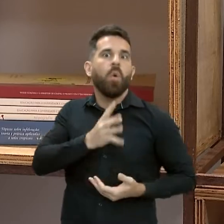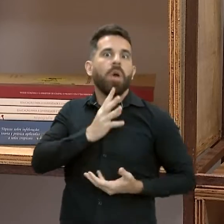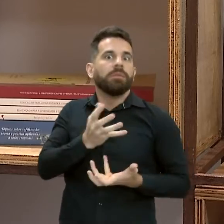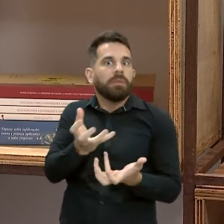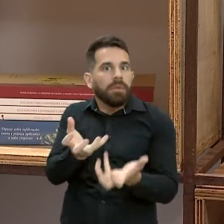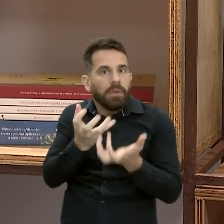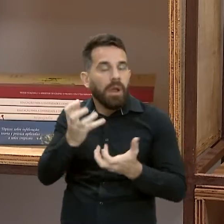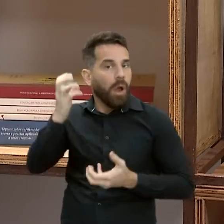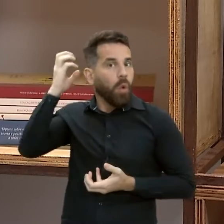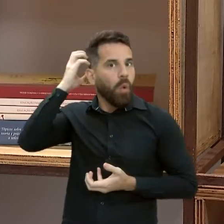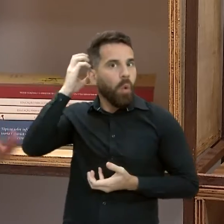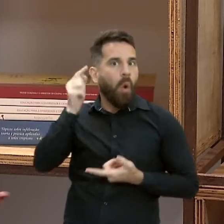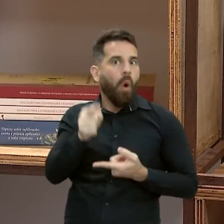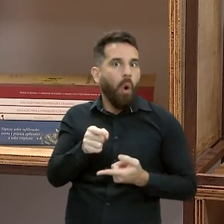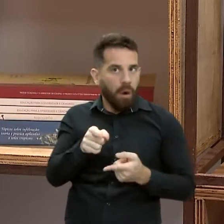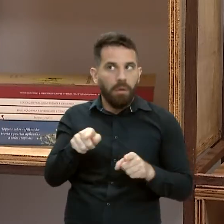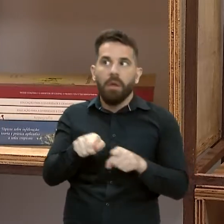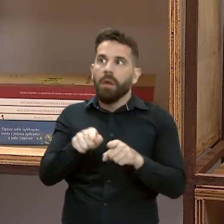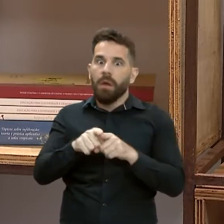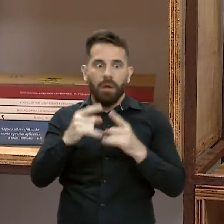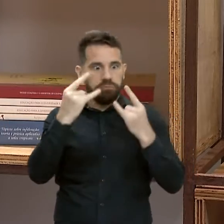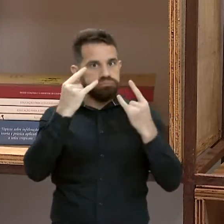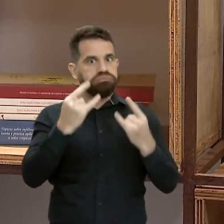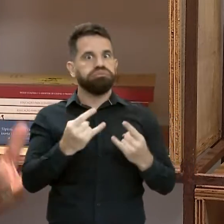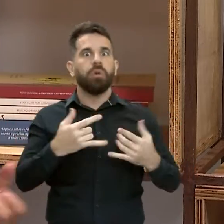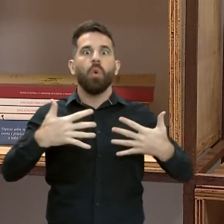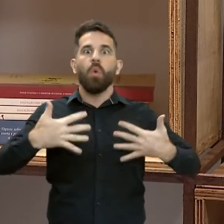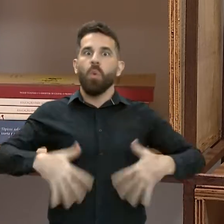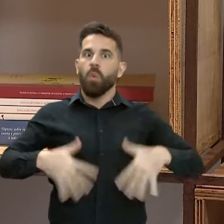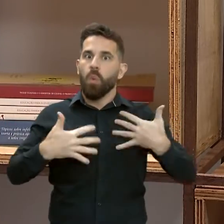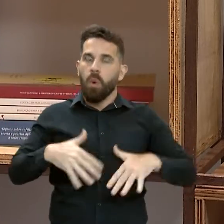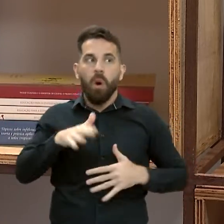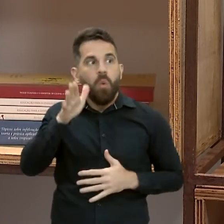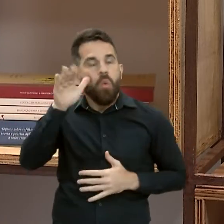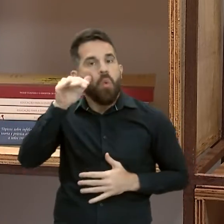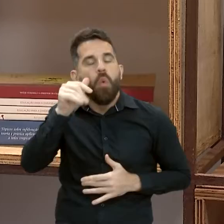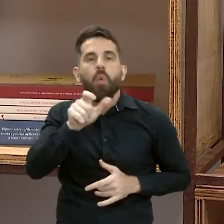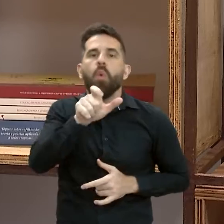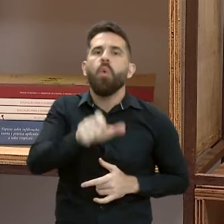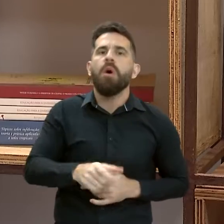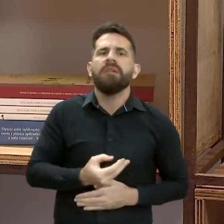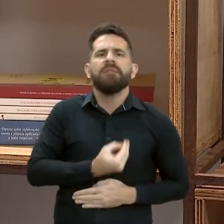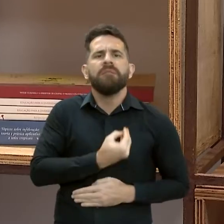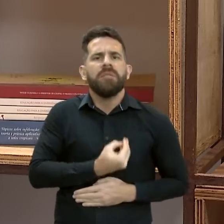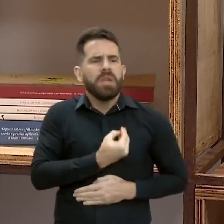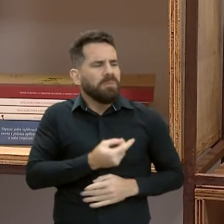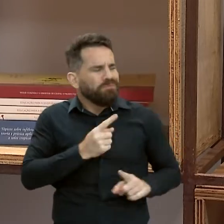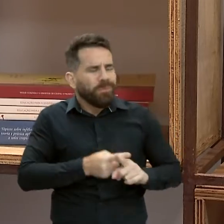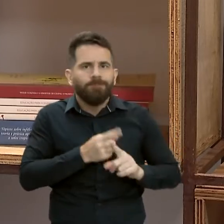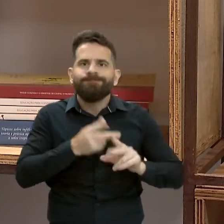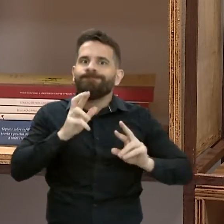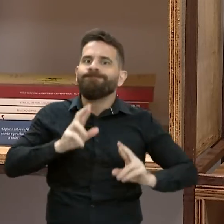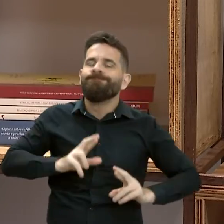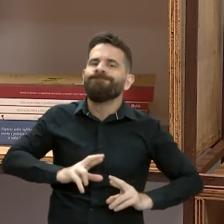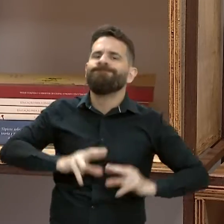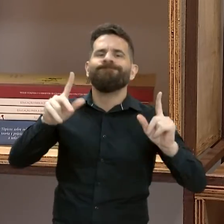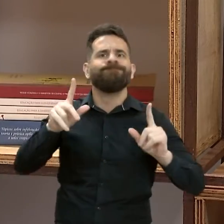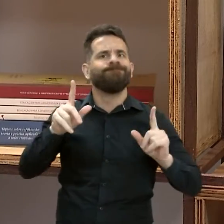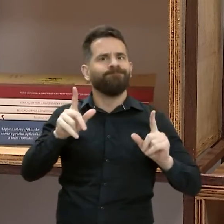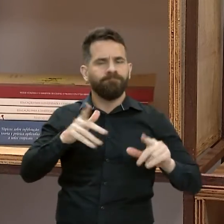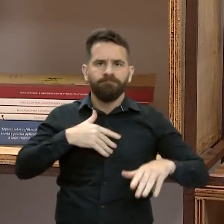desperta essa atenção das outras pessoas, essa curiosidade pela sua singularidade na